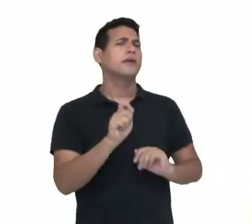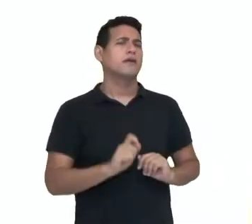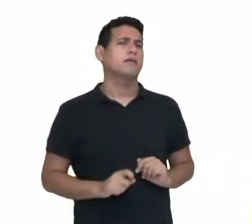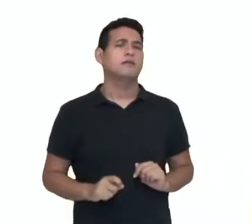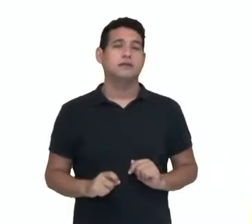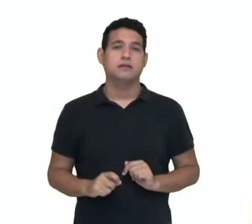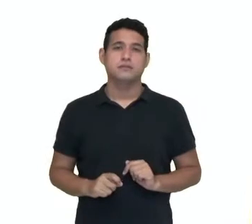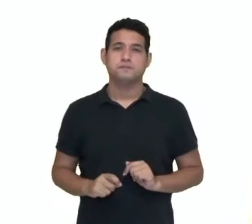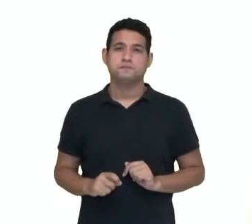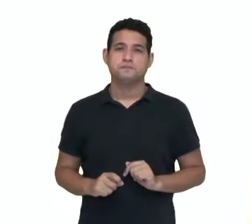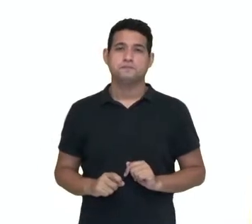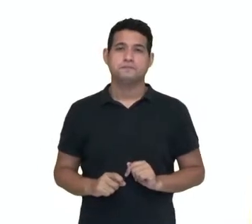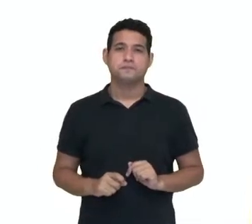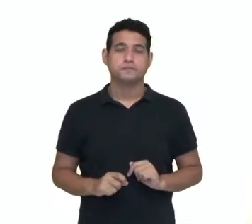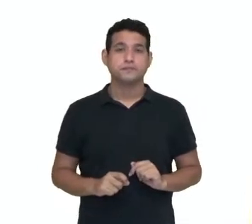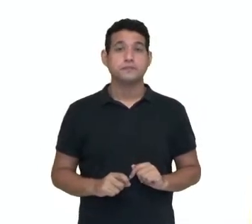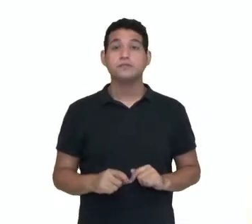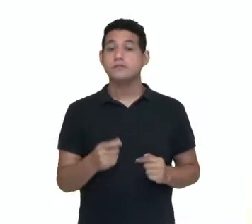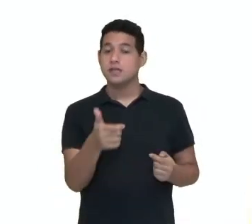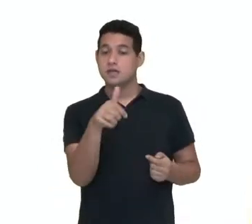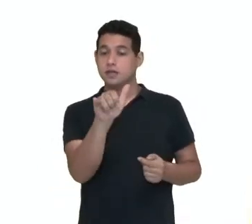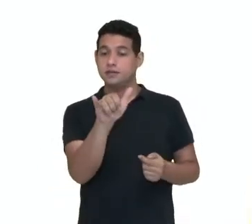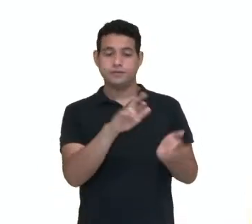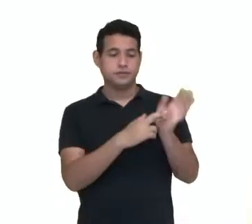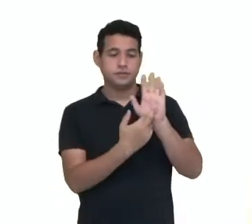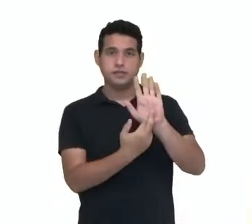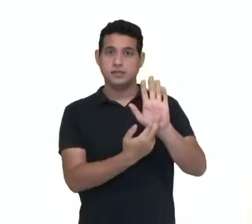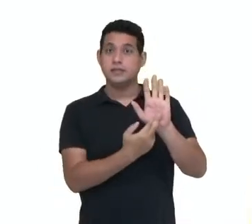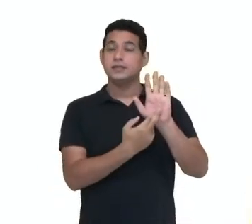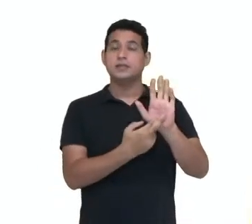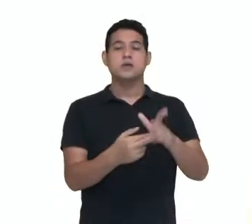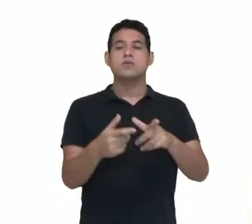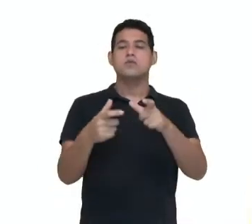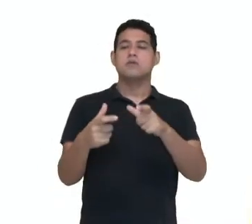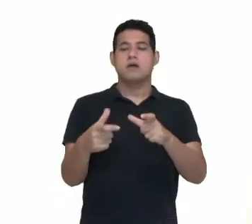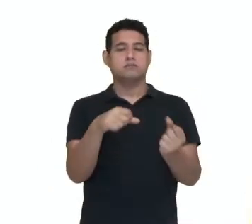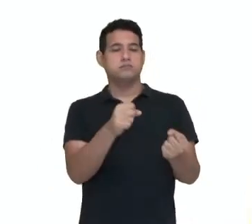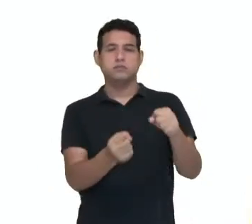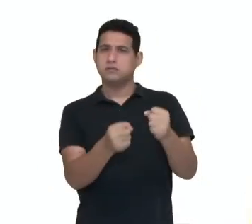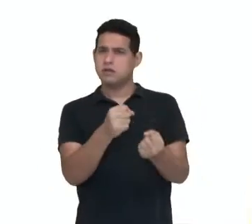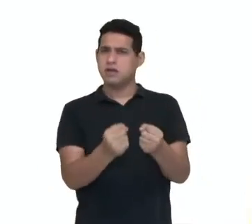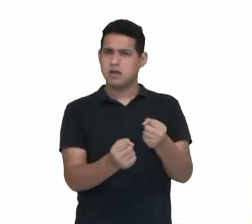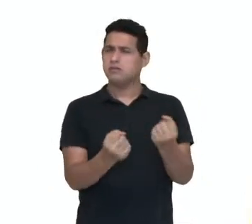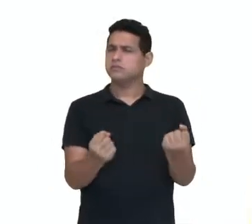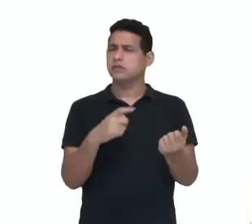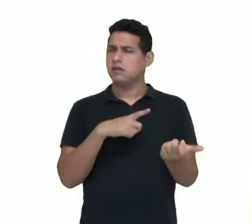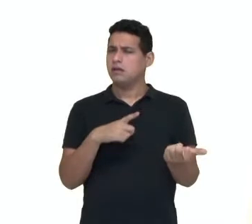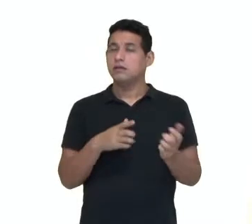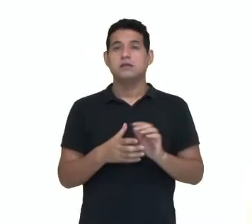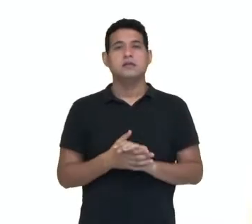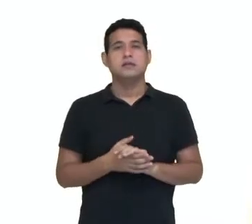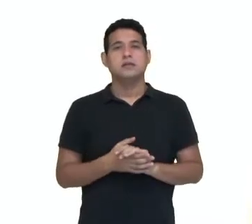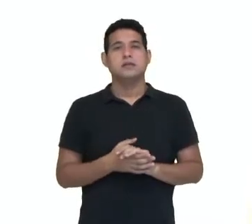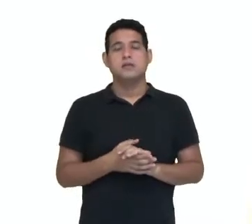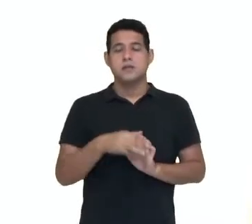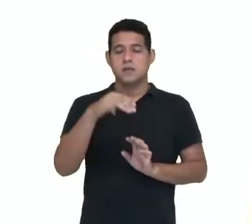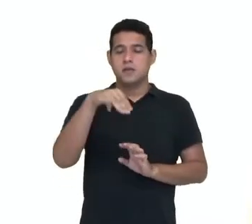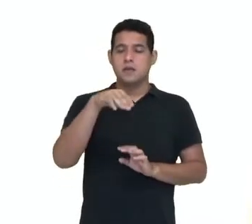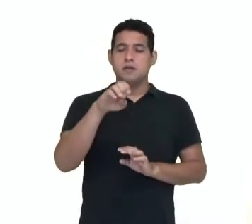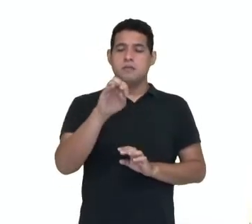isso? Em que y representa a posição do carro, o lugar onde ele está, em